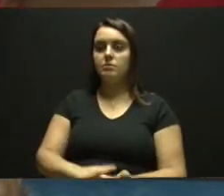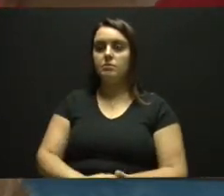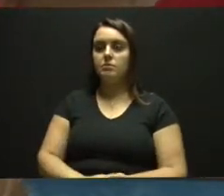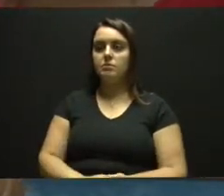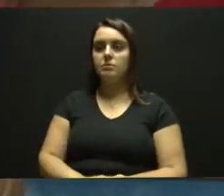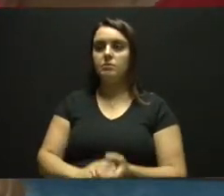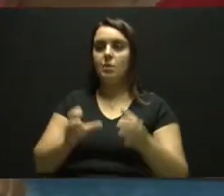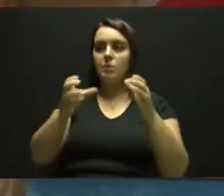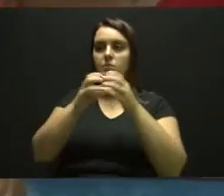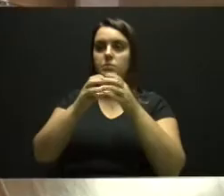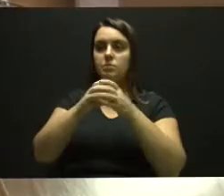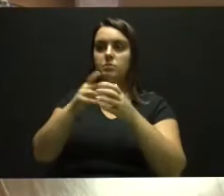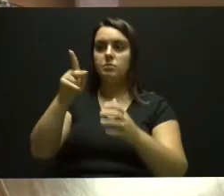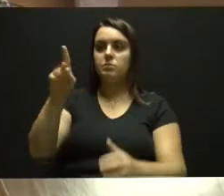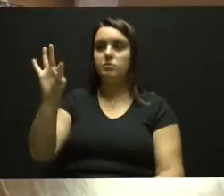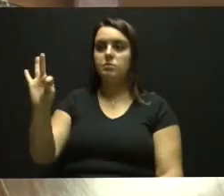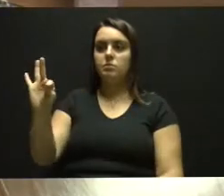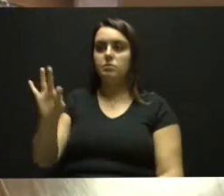pt